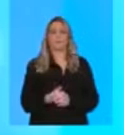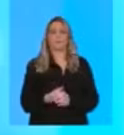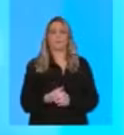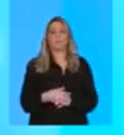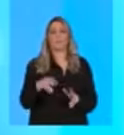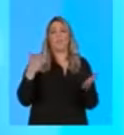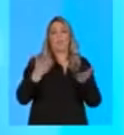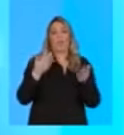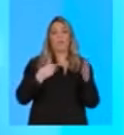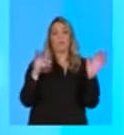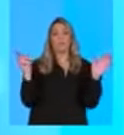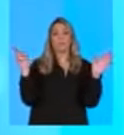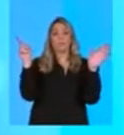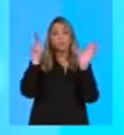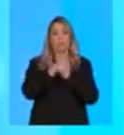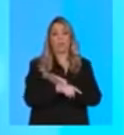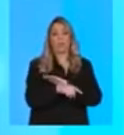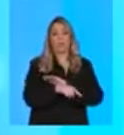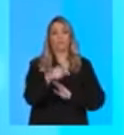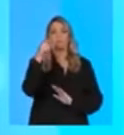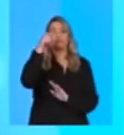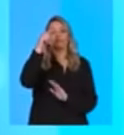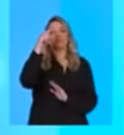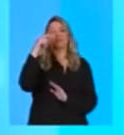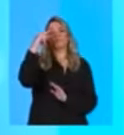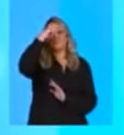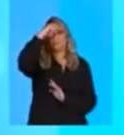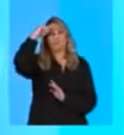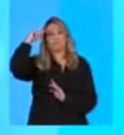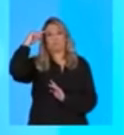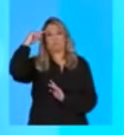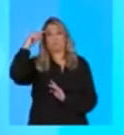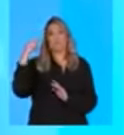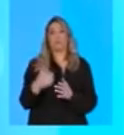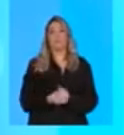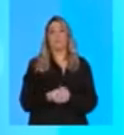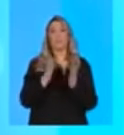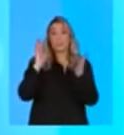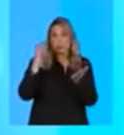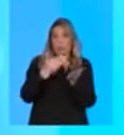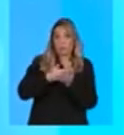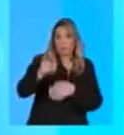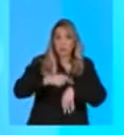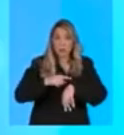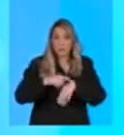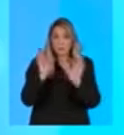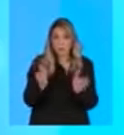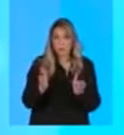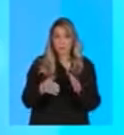Pedro Paulo 30 Paulo já já tá contando